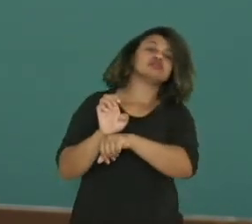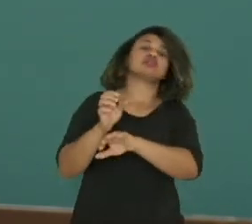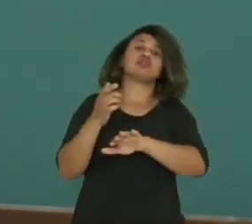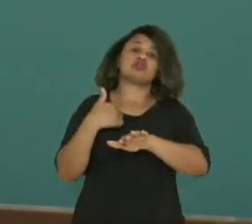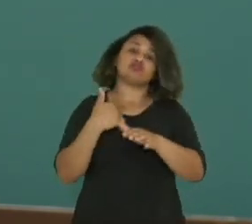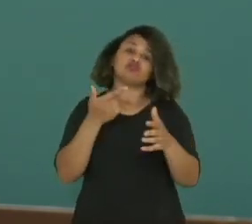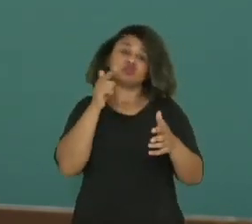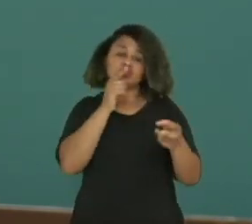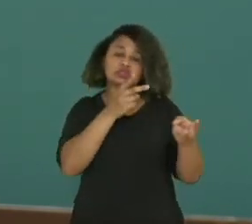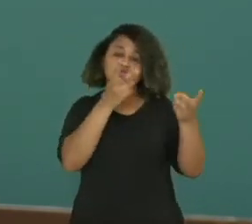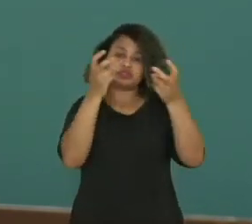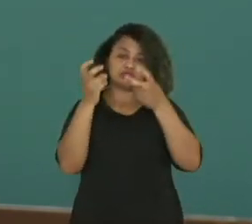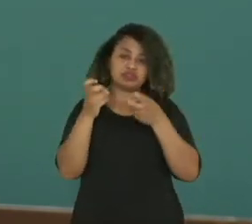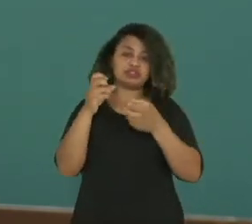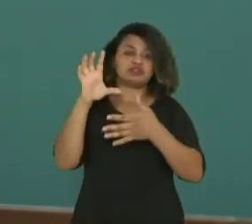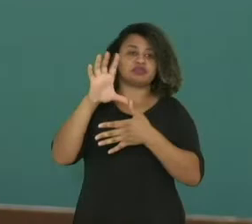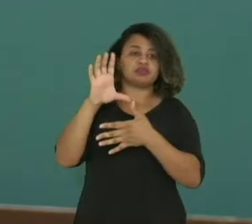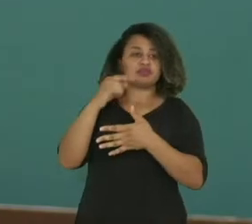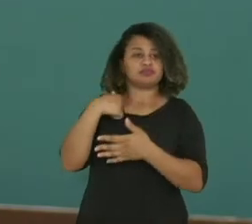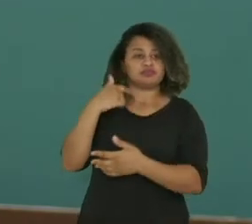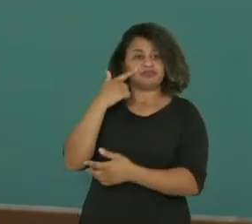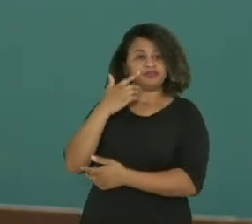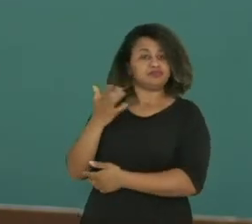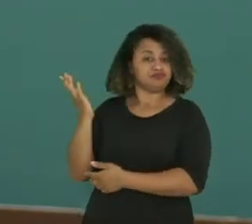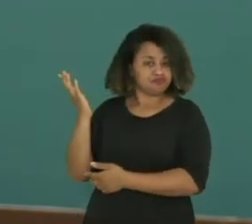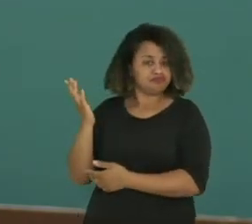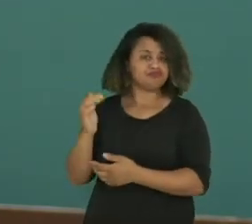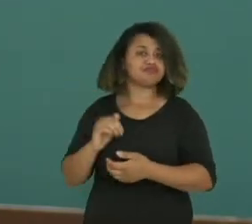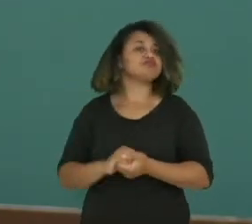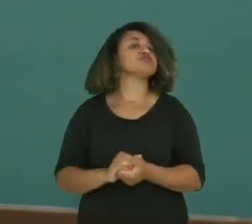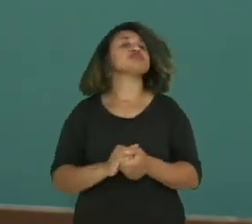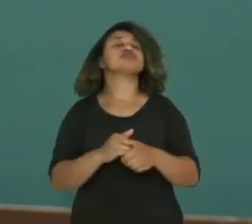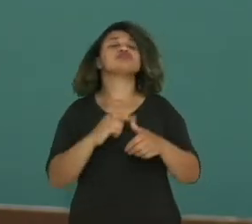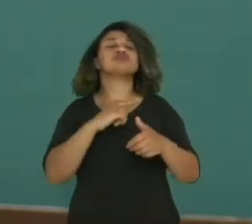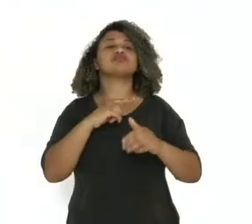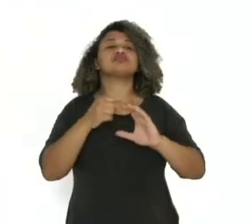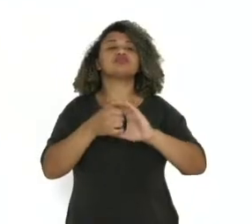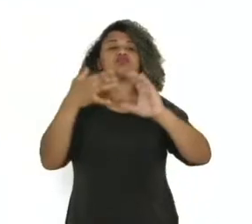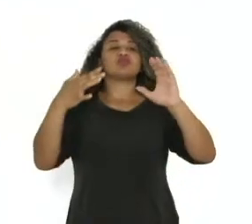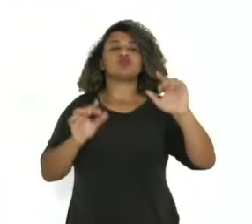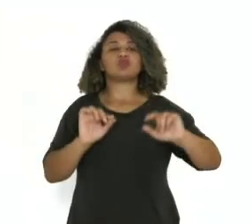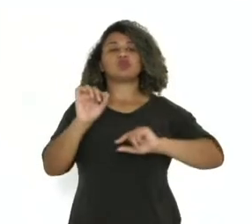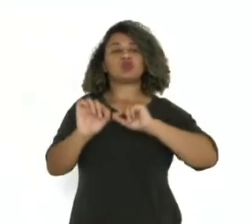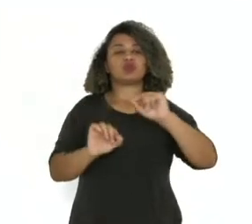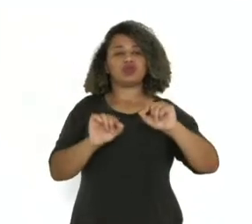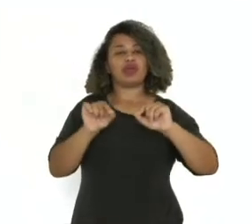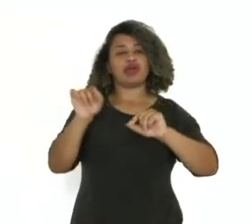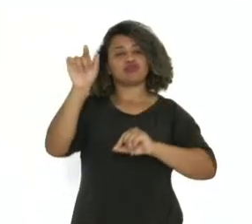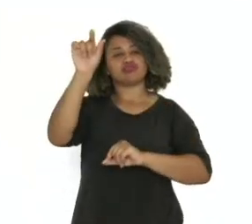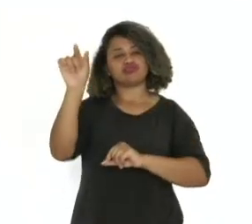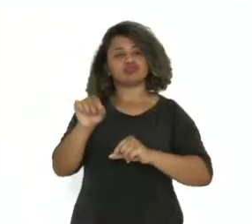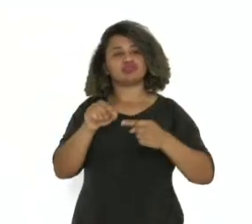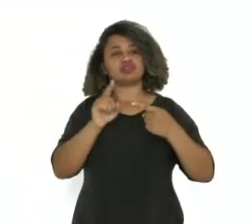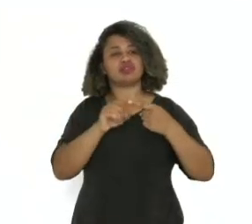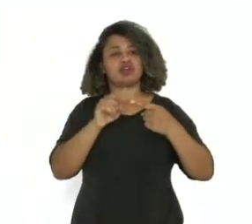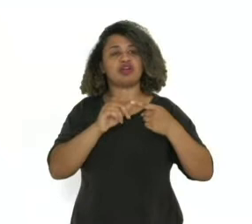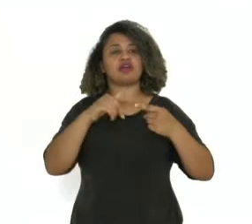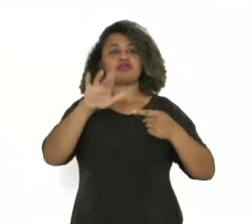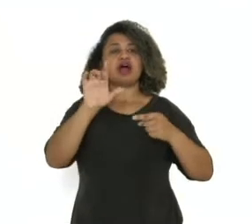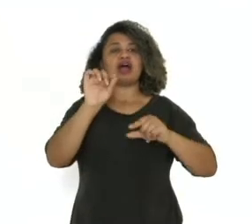gente observa ali no nosso mapa, certo? E aí nós vamos ter como características do Agreste predomínio